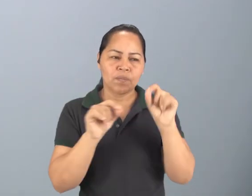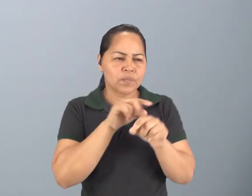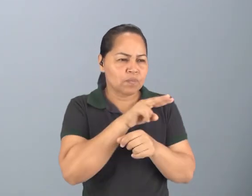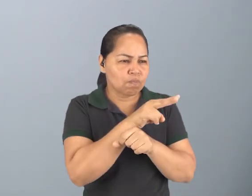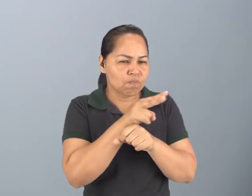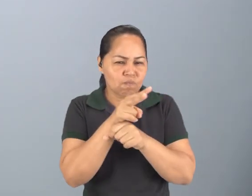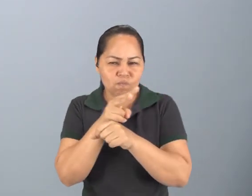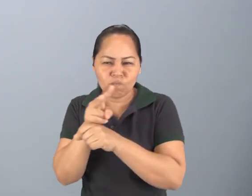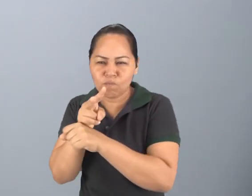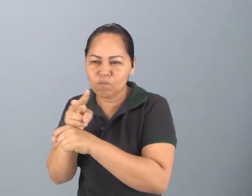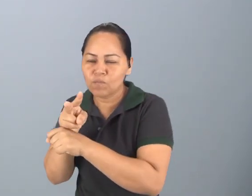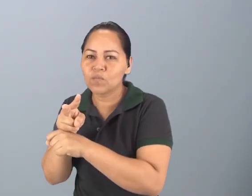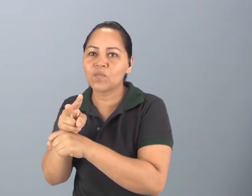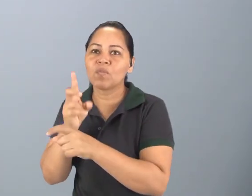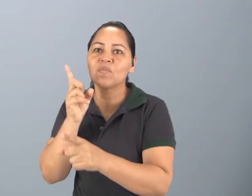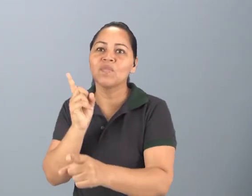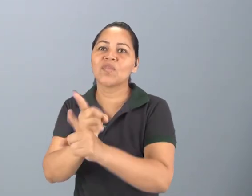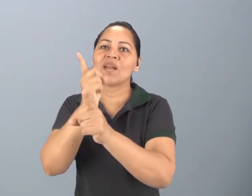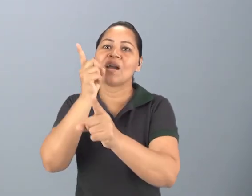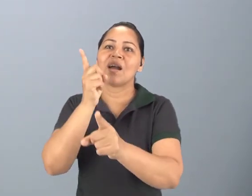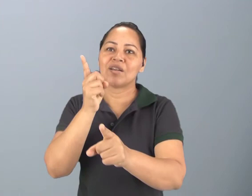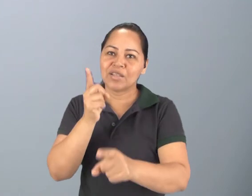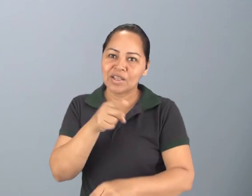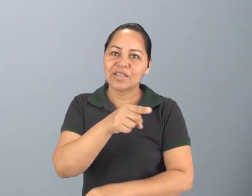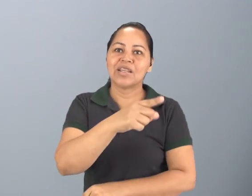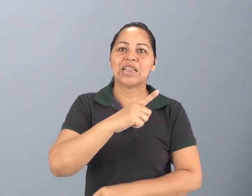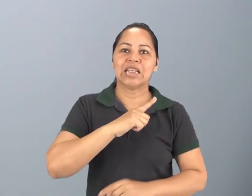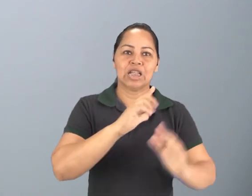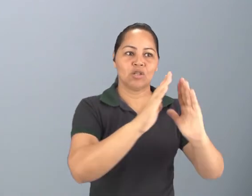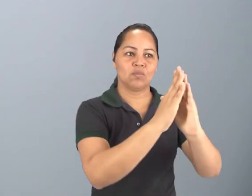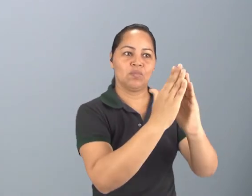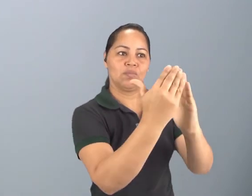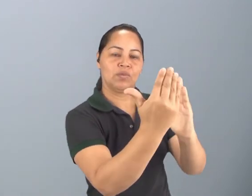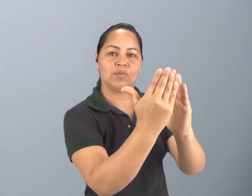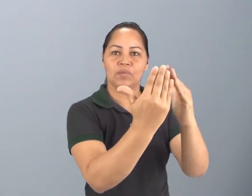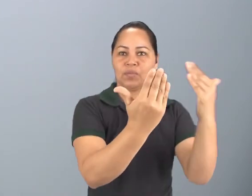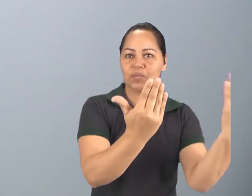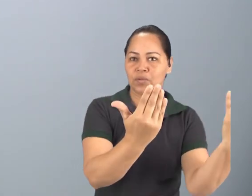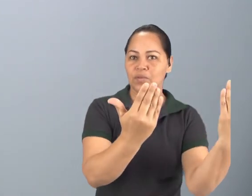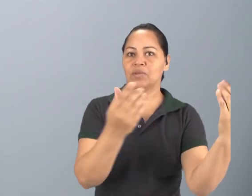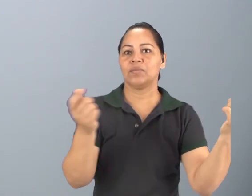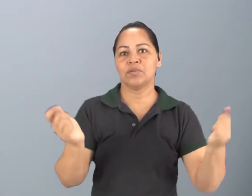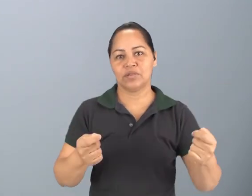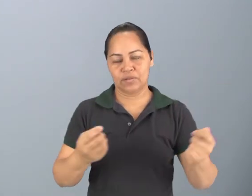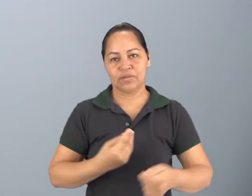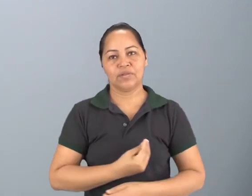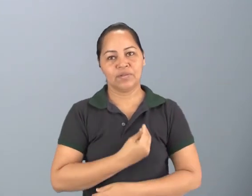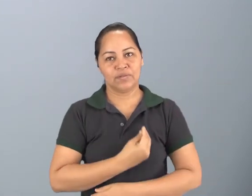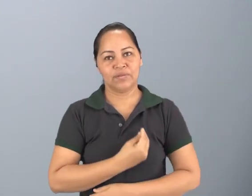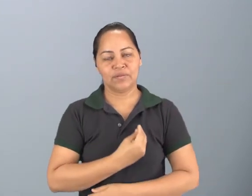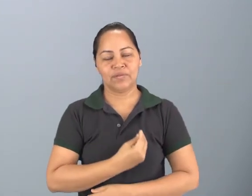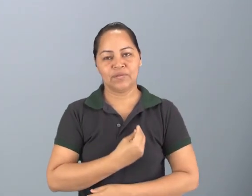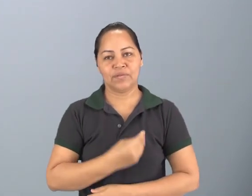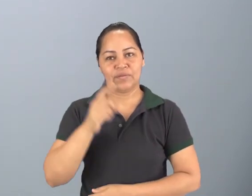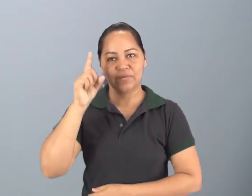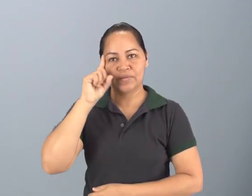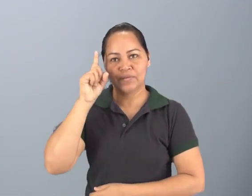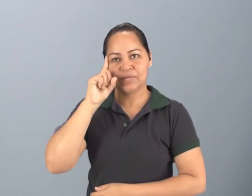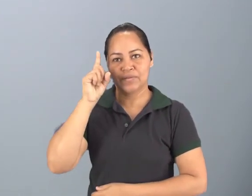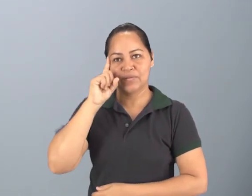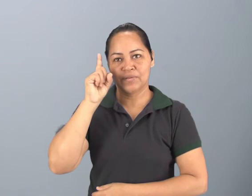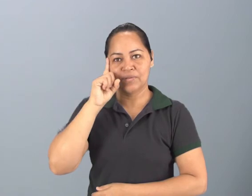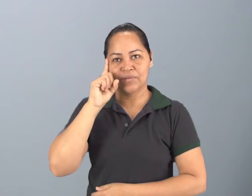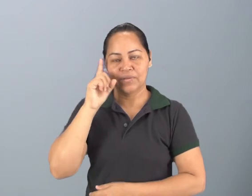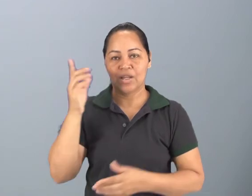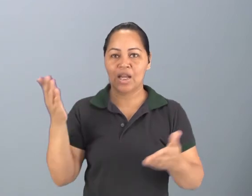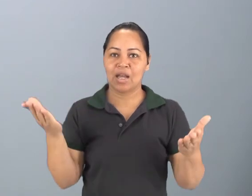onde é que você enxerga a simetria de reflexão nas figuras que aparecem no seu cotidiano. Então, um